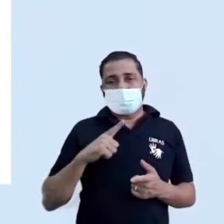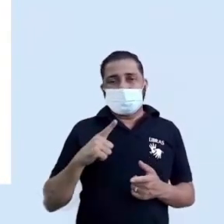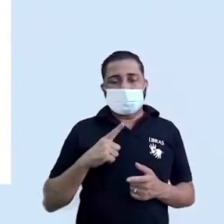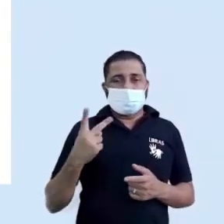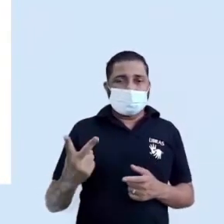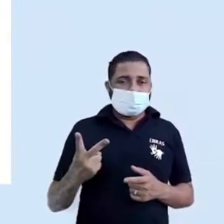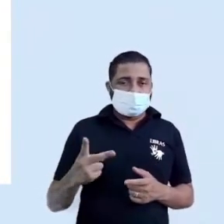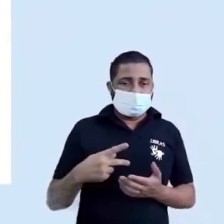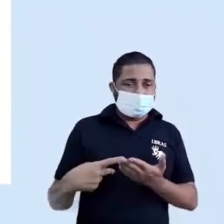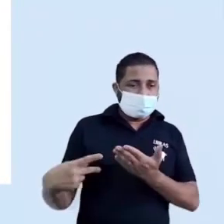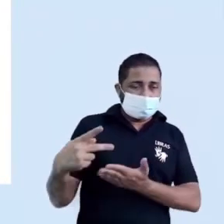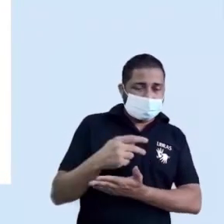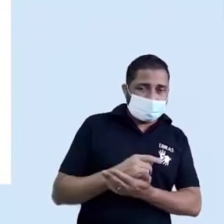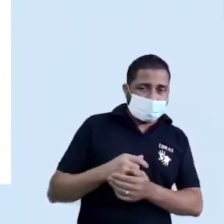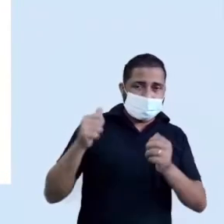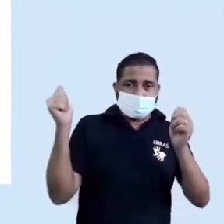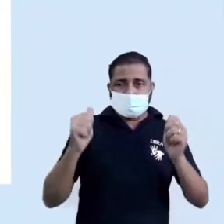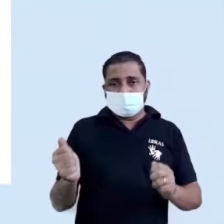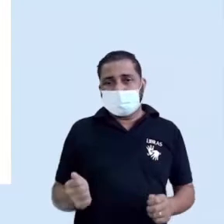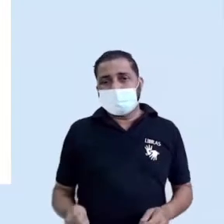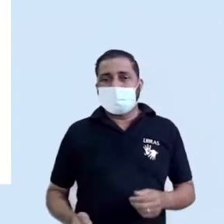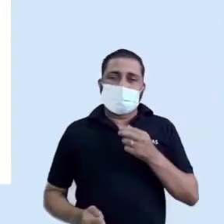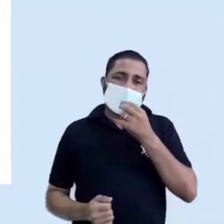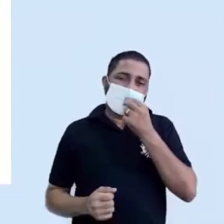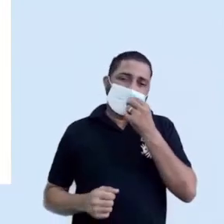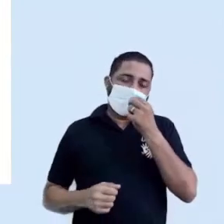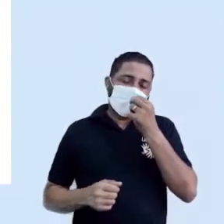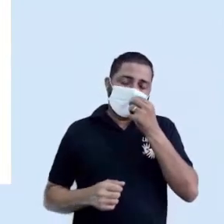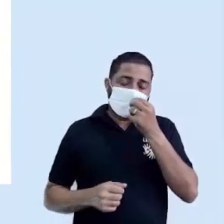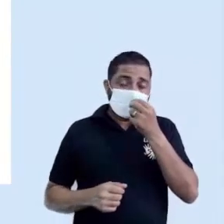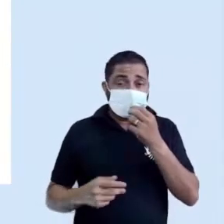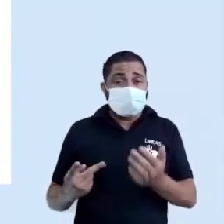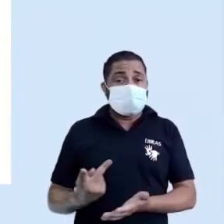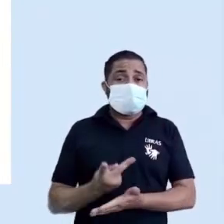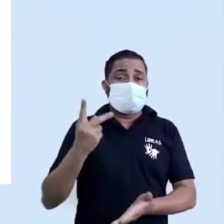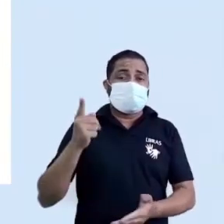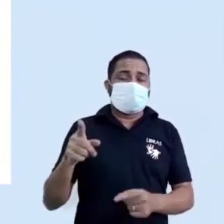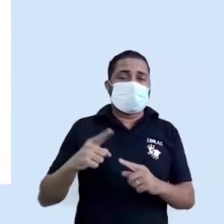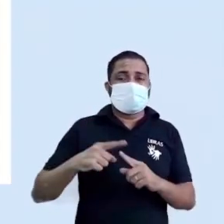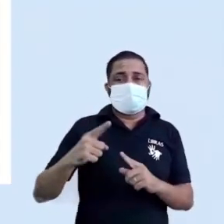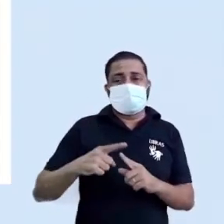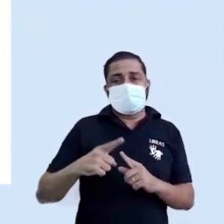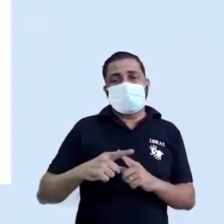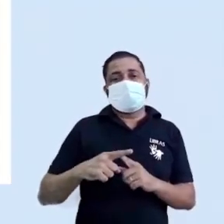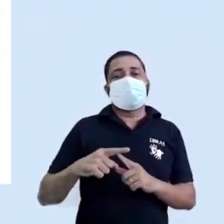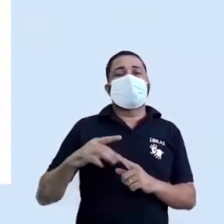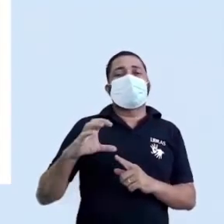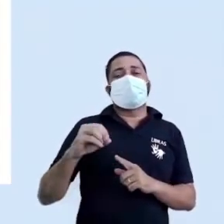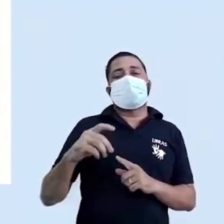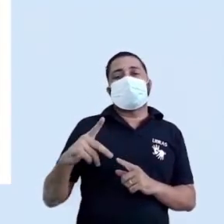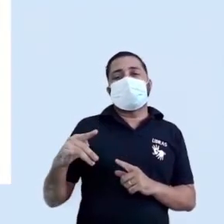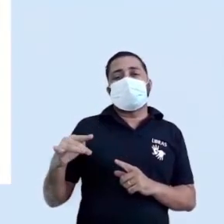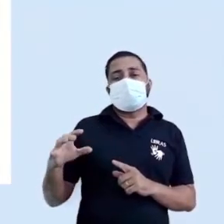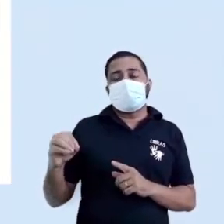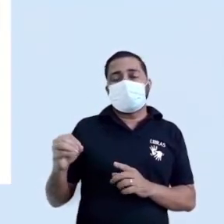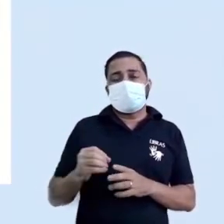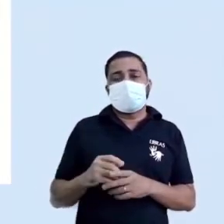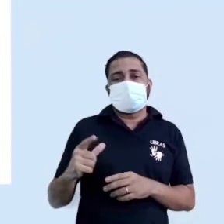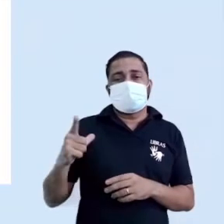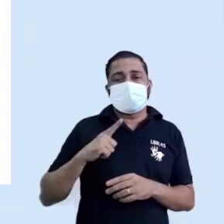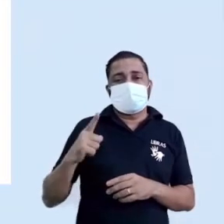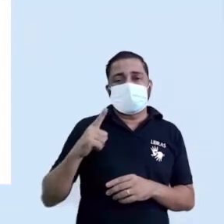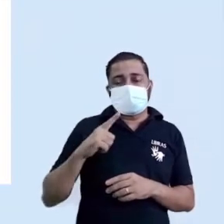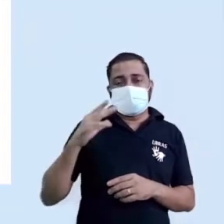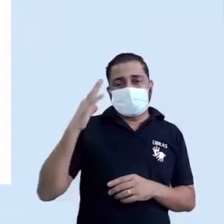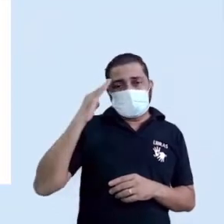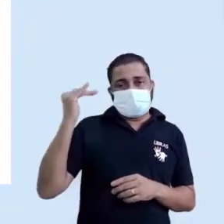de arte em que acontece esse tipo de composição. Você tem o quadro muito